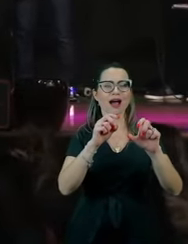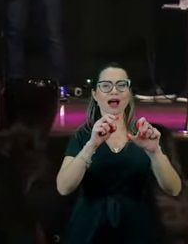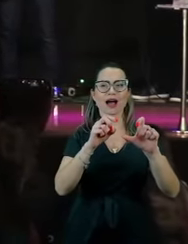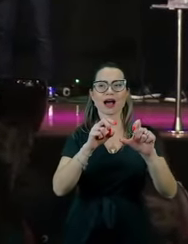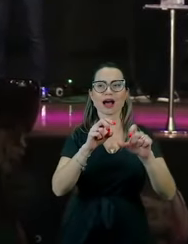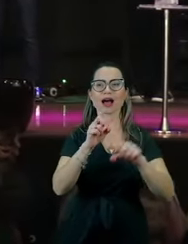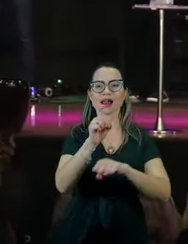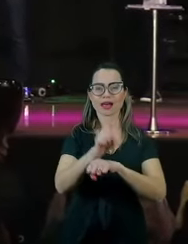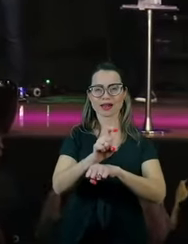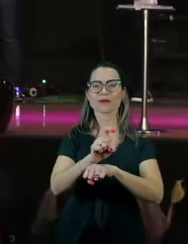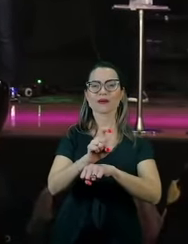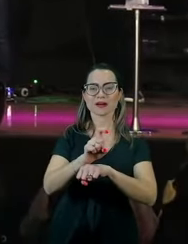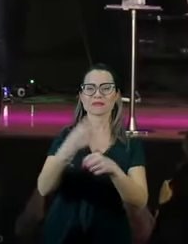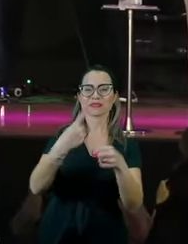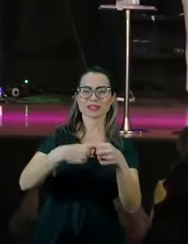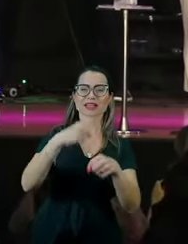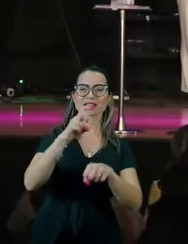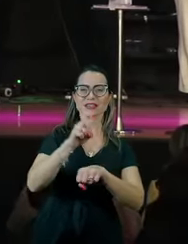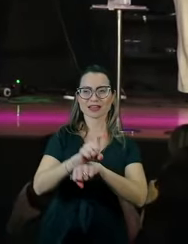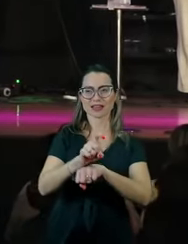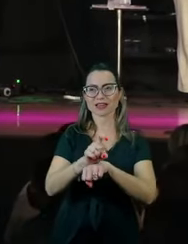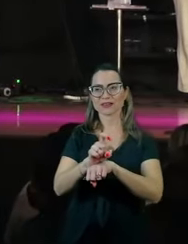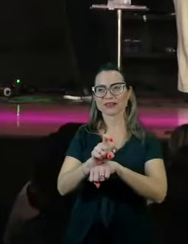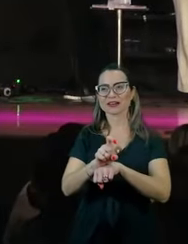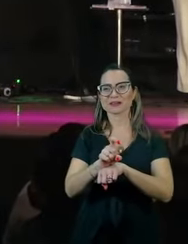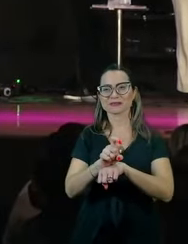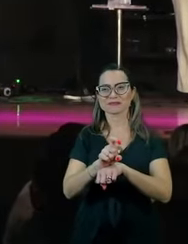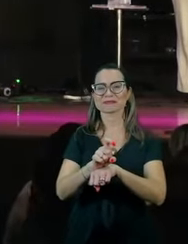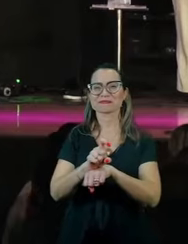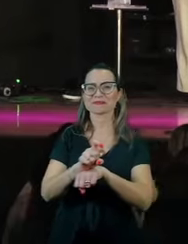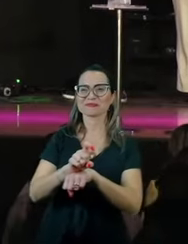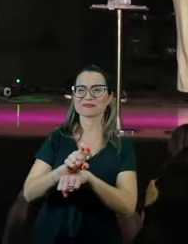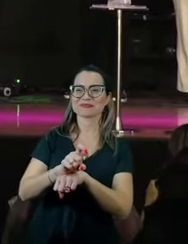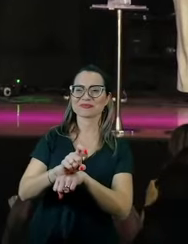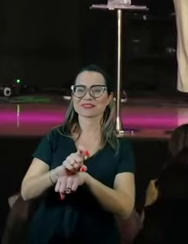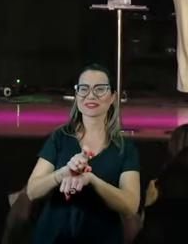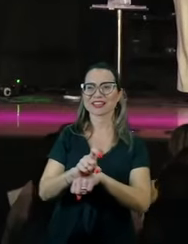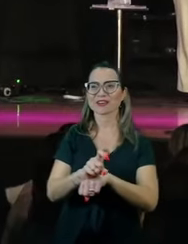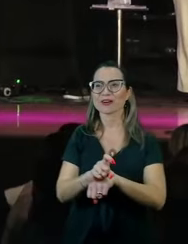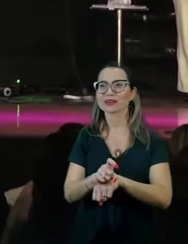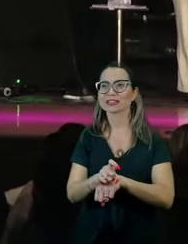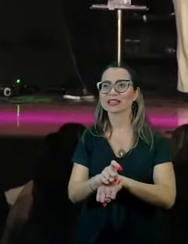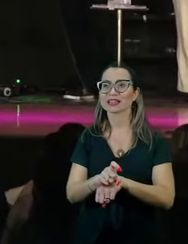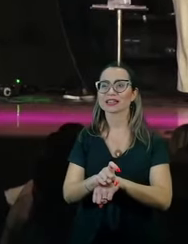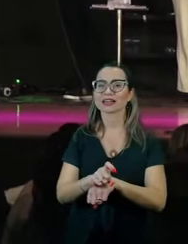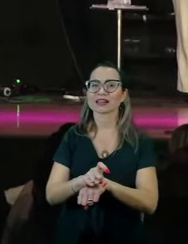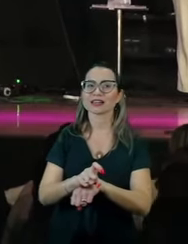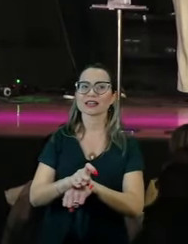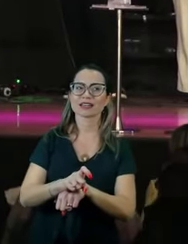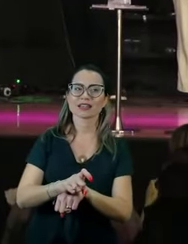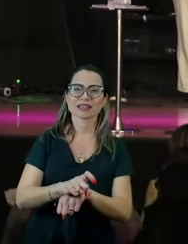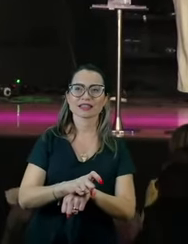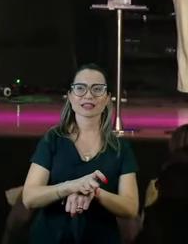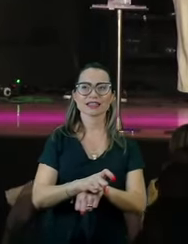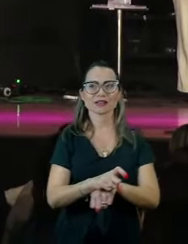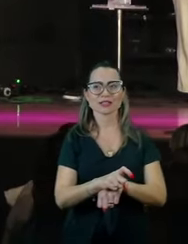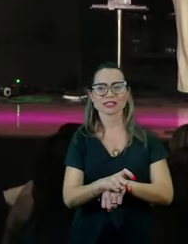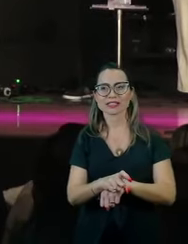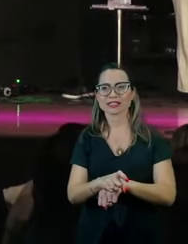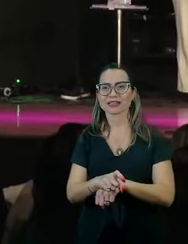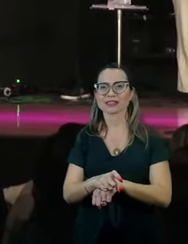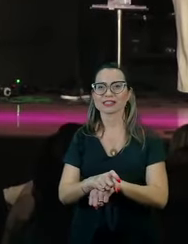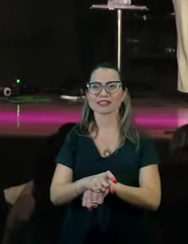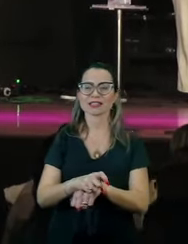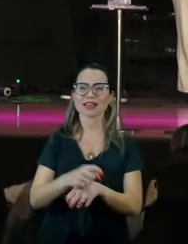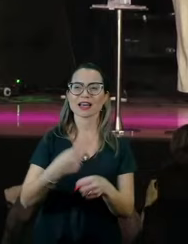Jaguaruna. Tá o ônibus aí de novo? Não, tá? Deus abençoe vocês em nome de Jesus. Jaguaruna já é o nosso quintal, vocês já são daqui, em nome